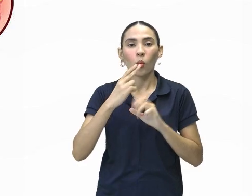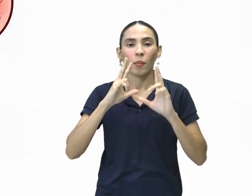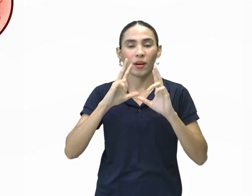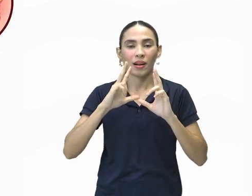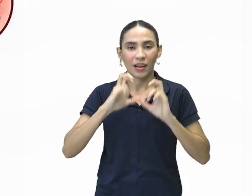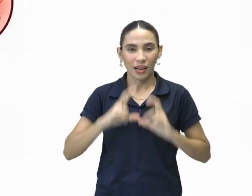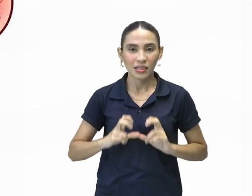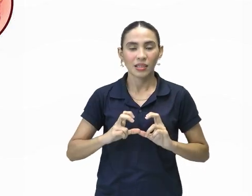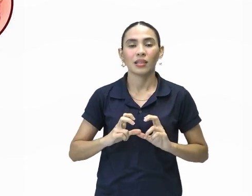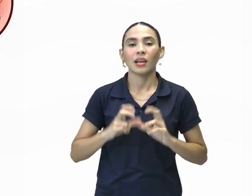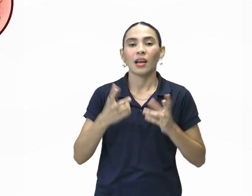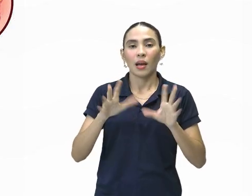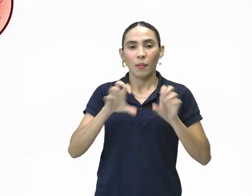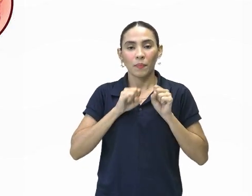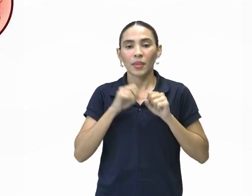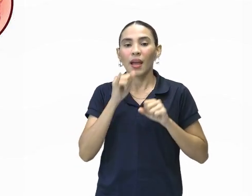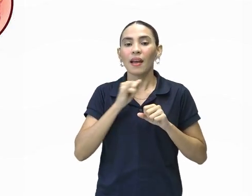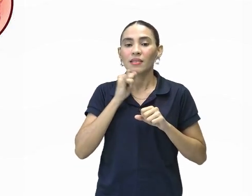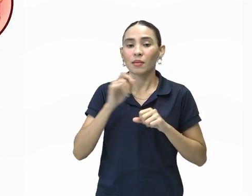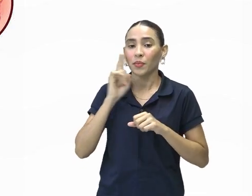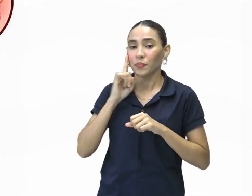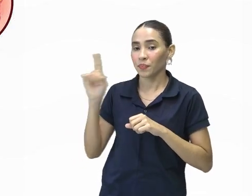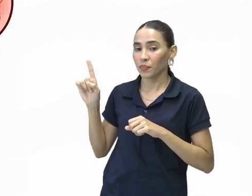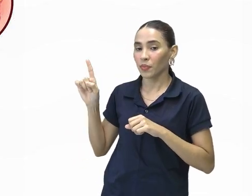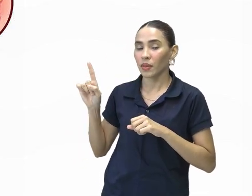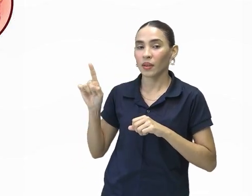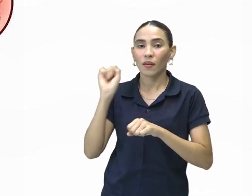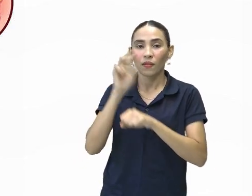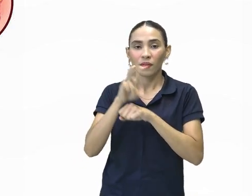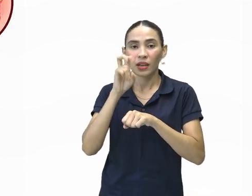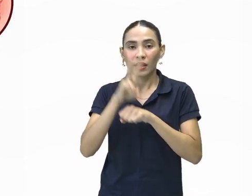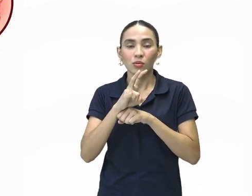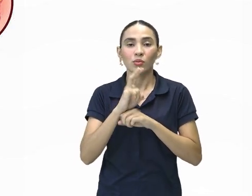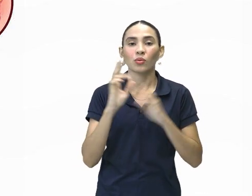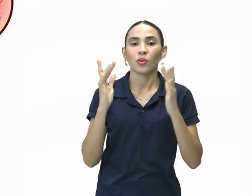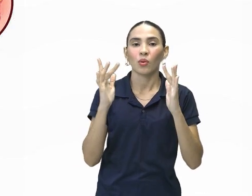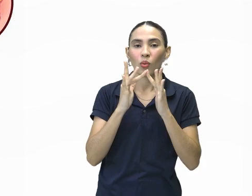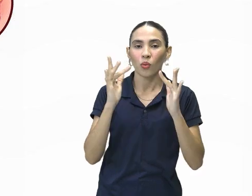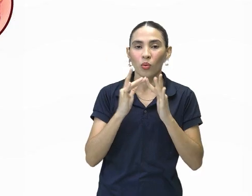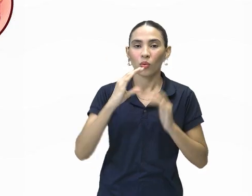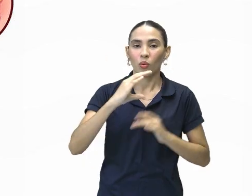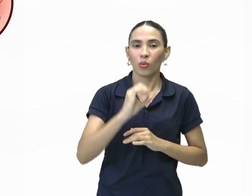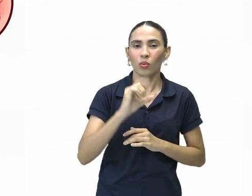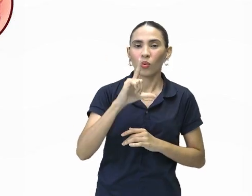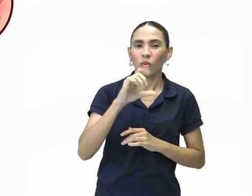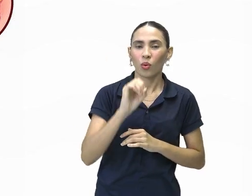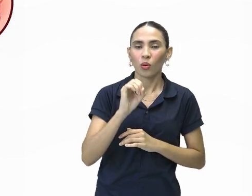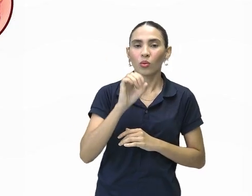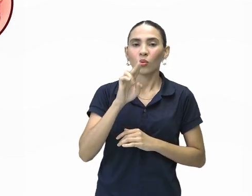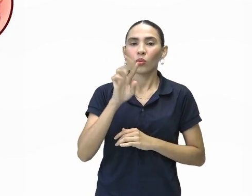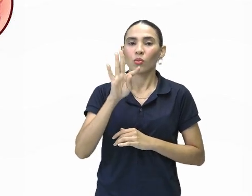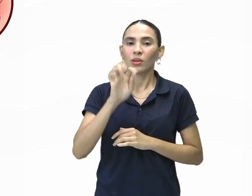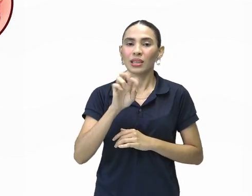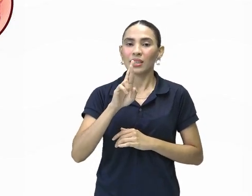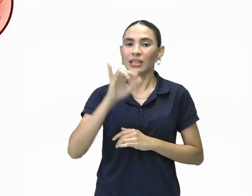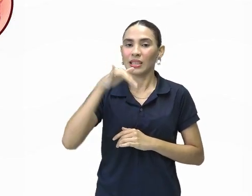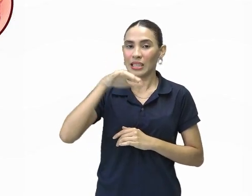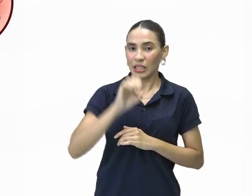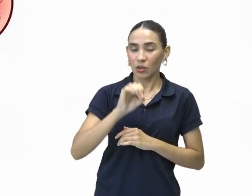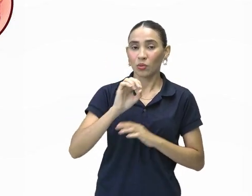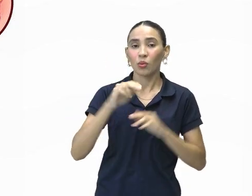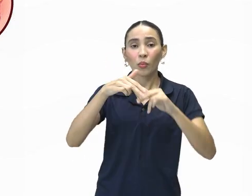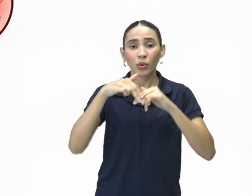câncer. Nós observamos aí, né, quando esse vírus ele se instala no colo uterino. Por isso é importante ter